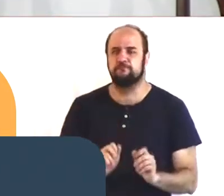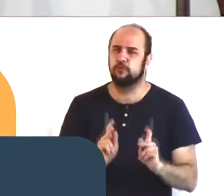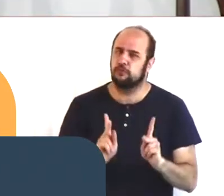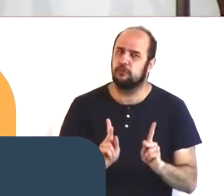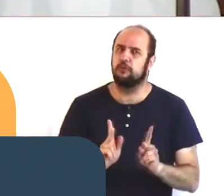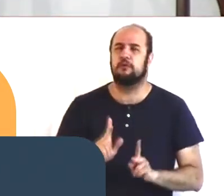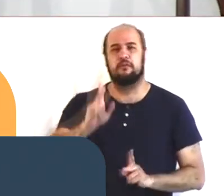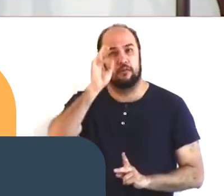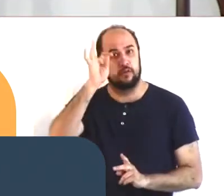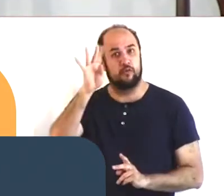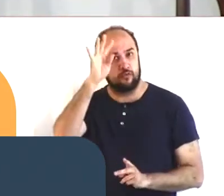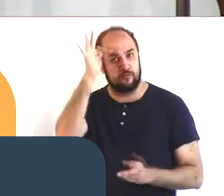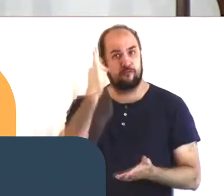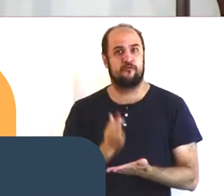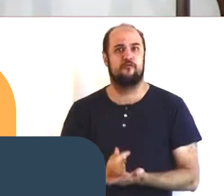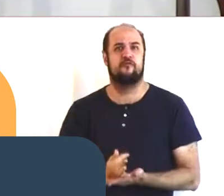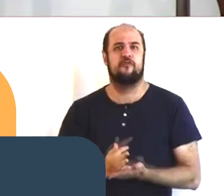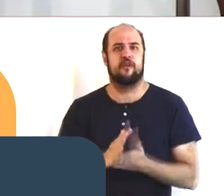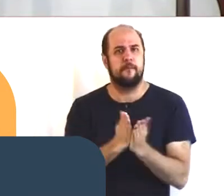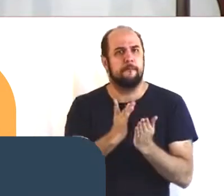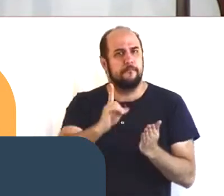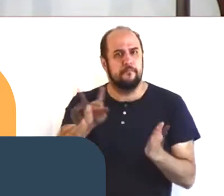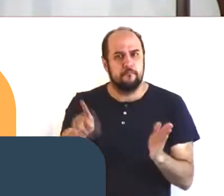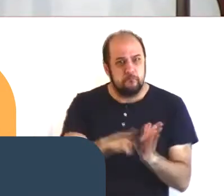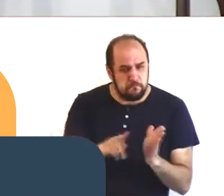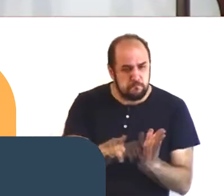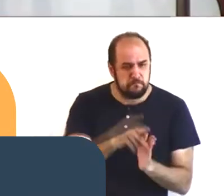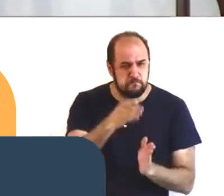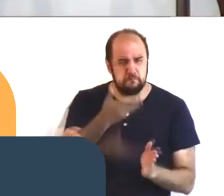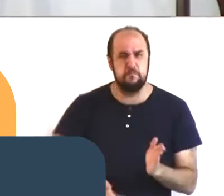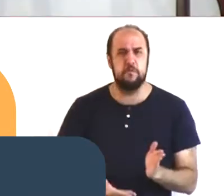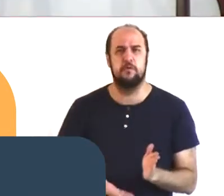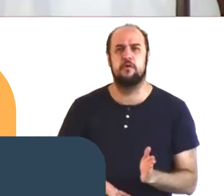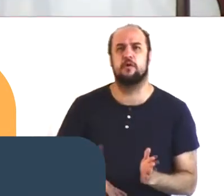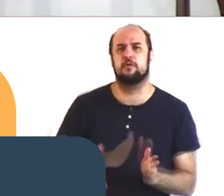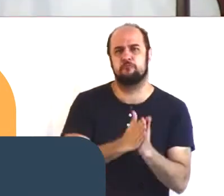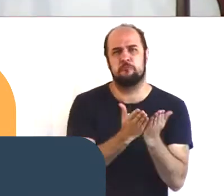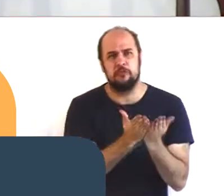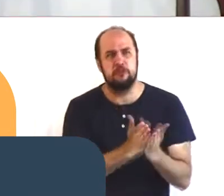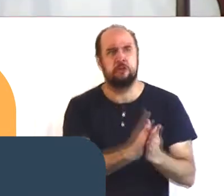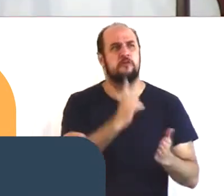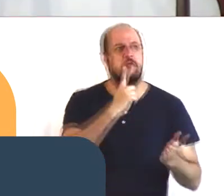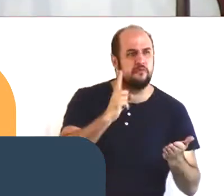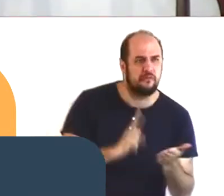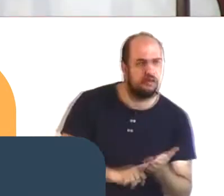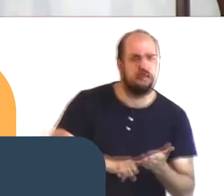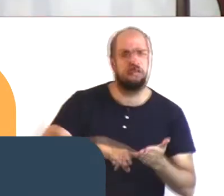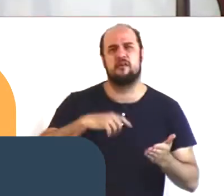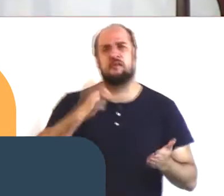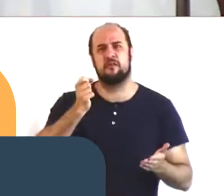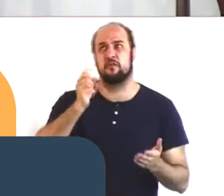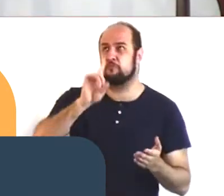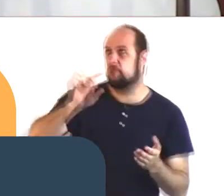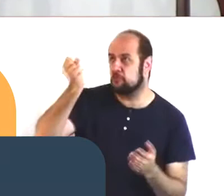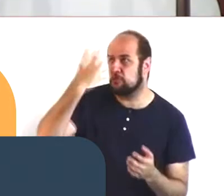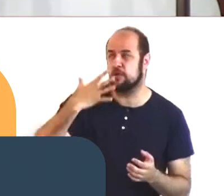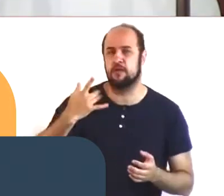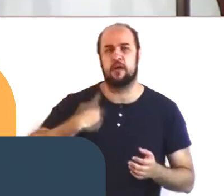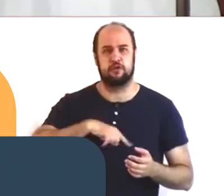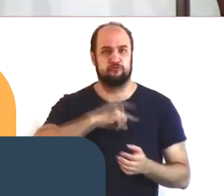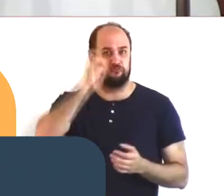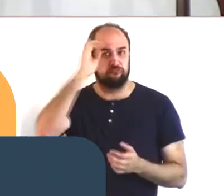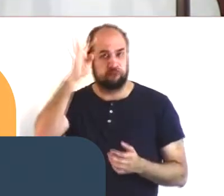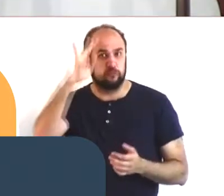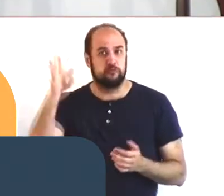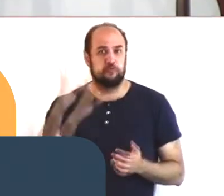teoria da fé bíblica é a Escritura Sagrada, são os livros inspirados, isso é a nossa